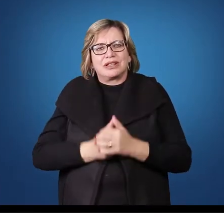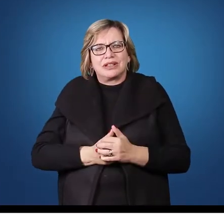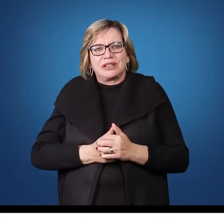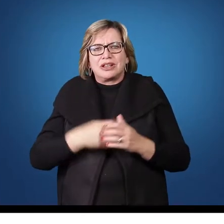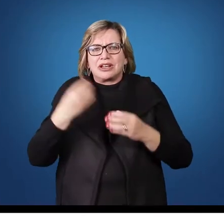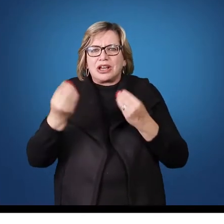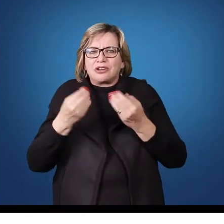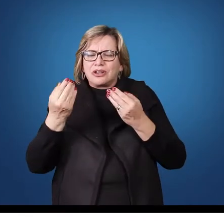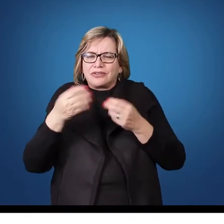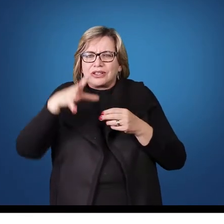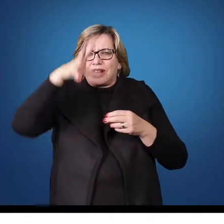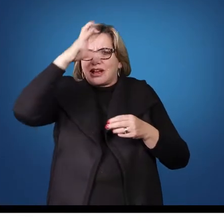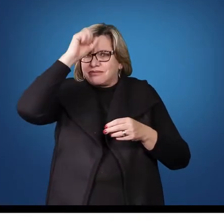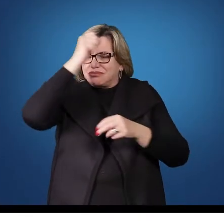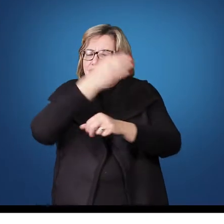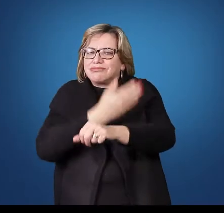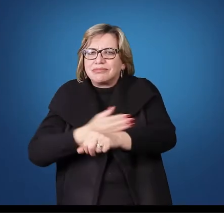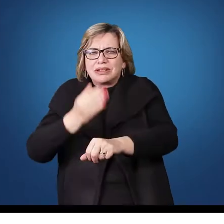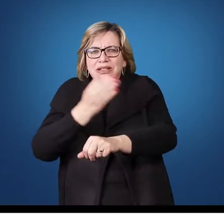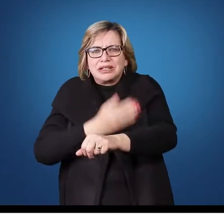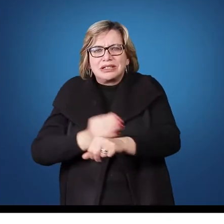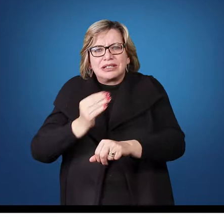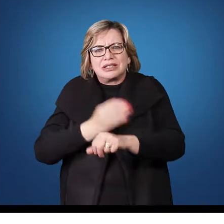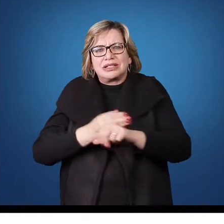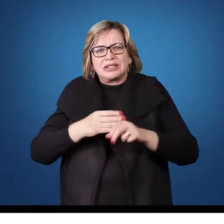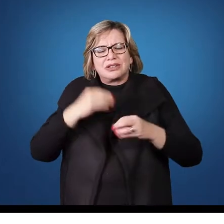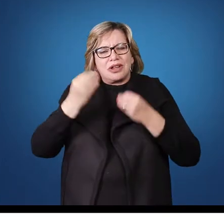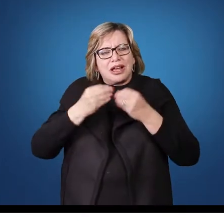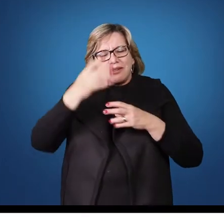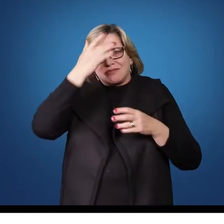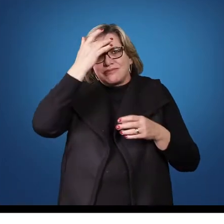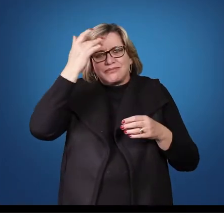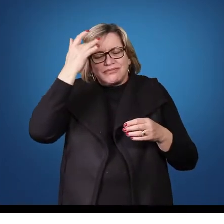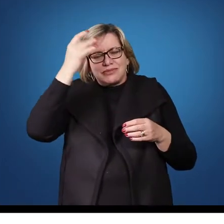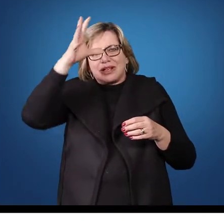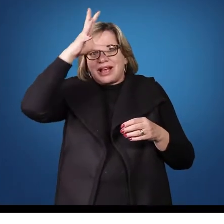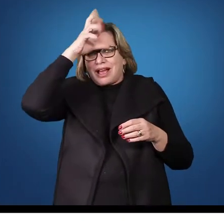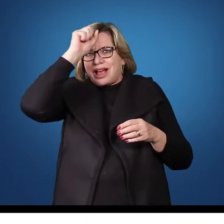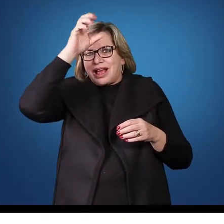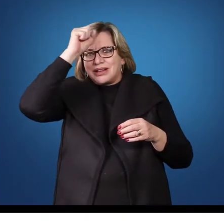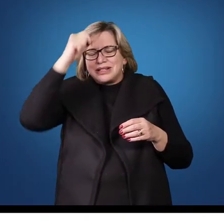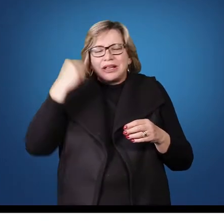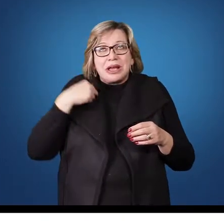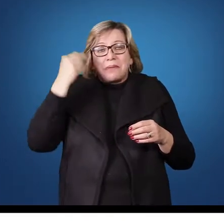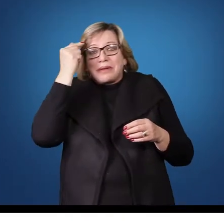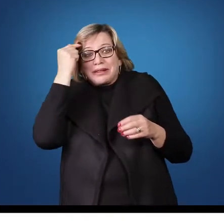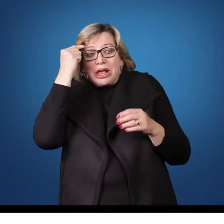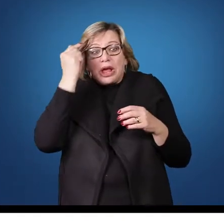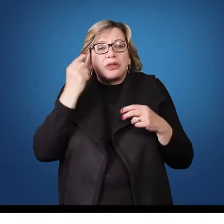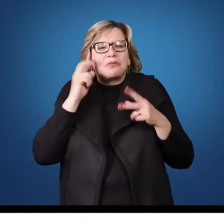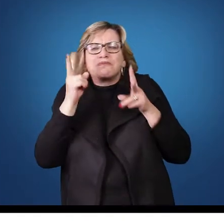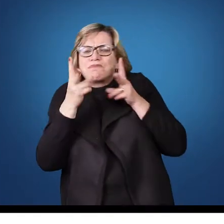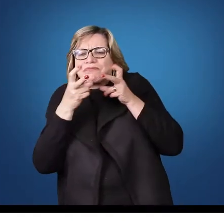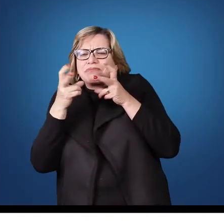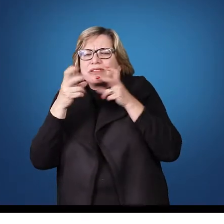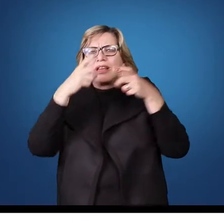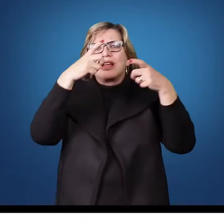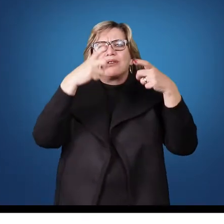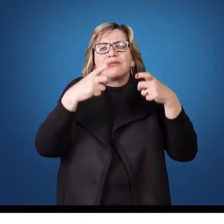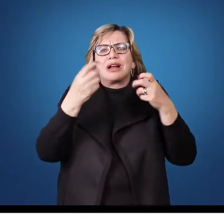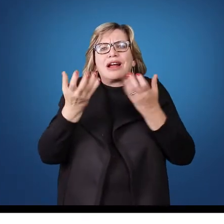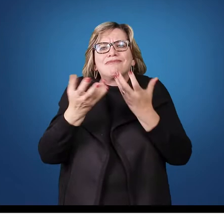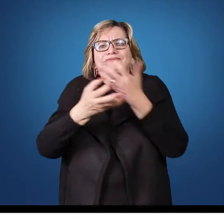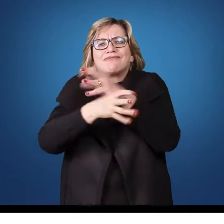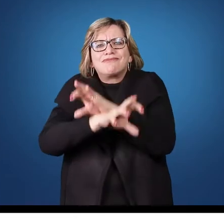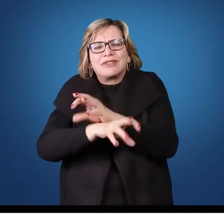modelo de jogo, de aprendizagem já no jogo, o aprendiz já vai ser estimulado a pensar, a ver os espaços vazios, da mesma forma que ele vai